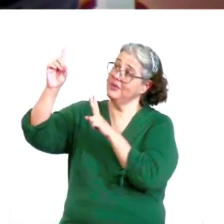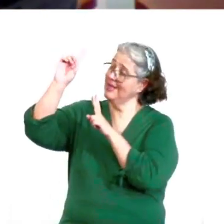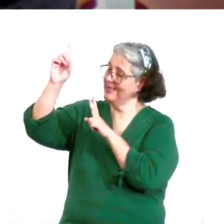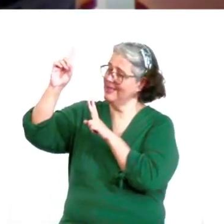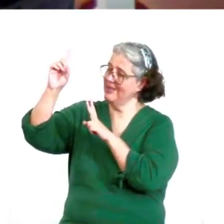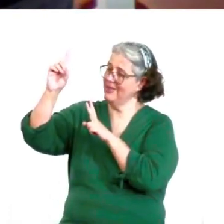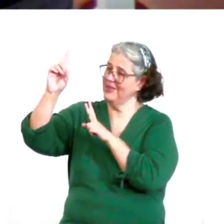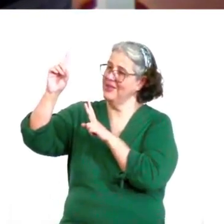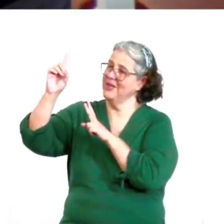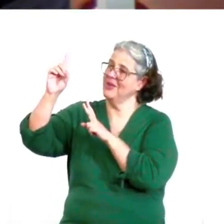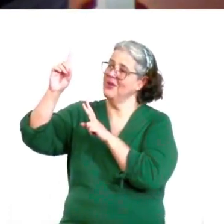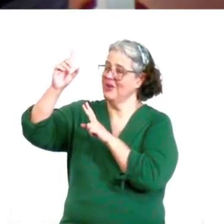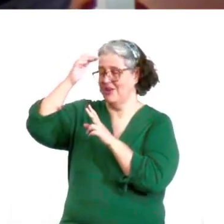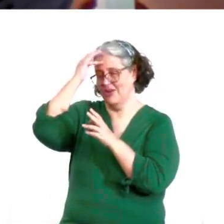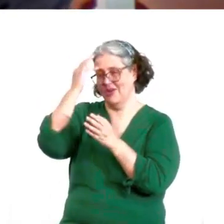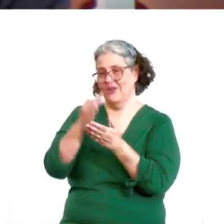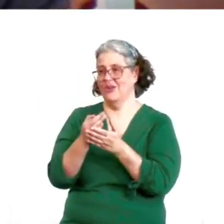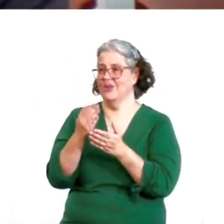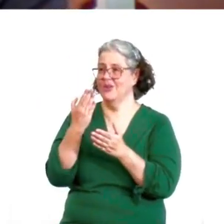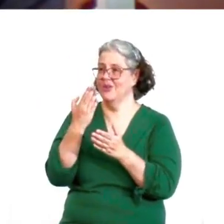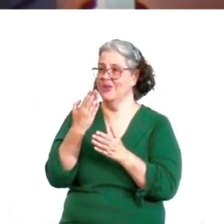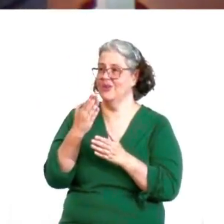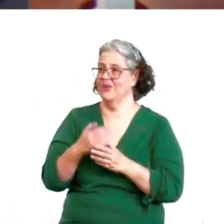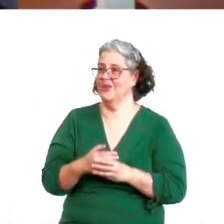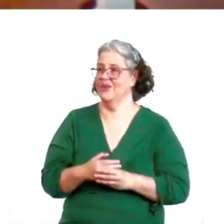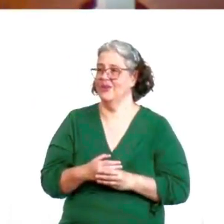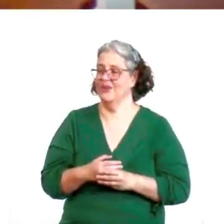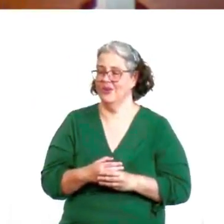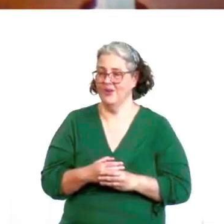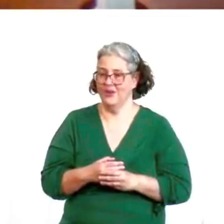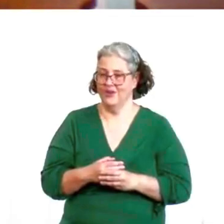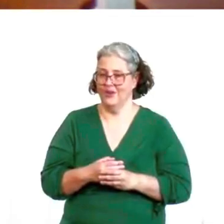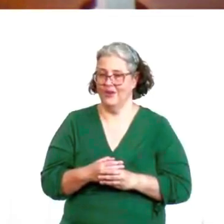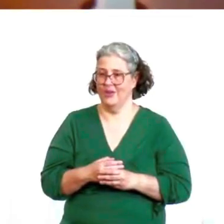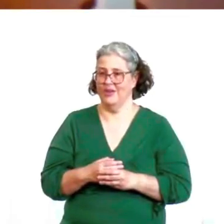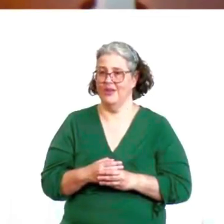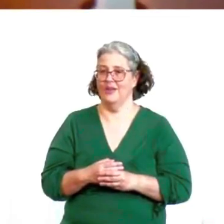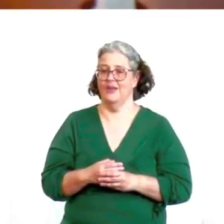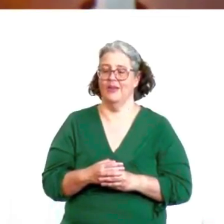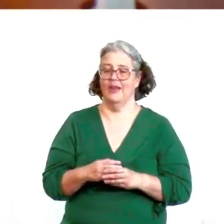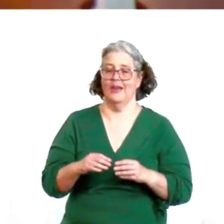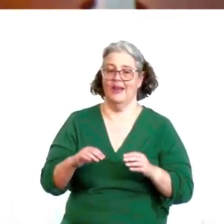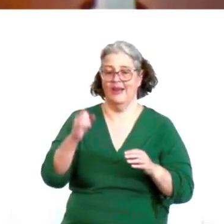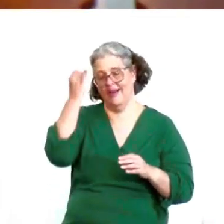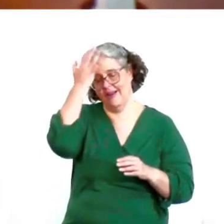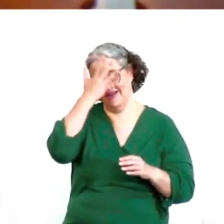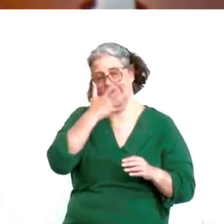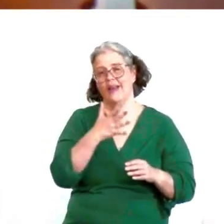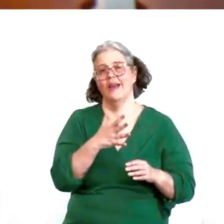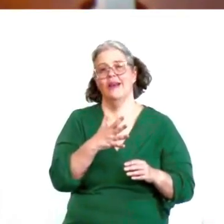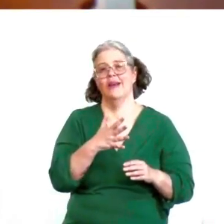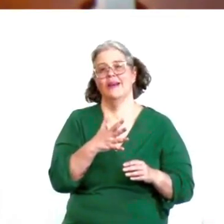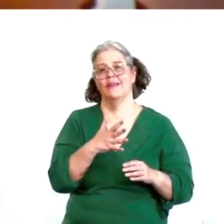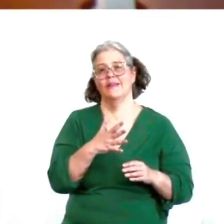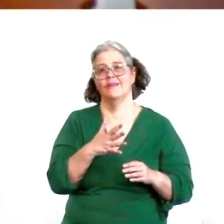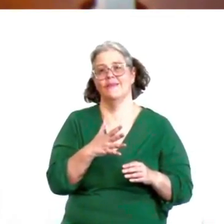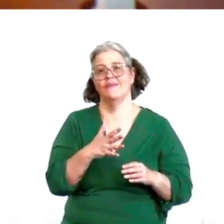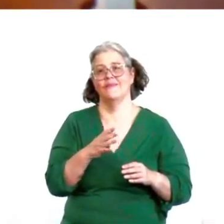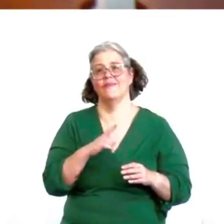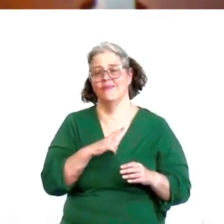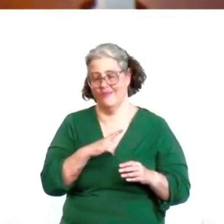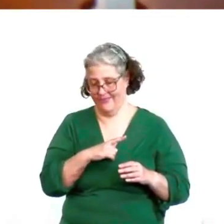quer nos oferecer. O banquete da graça é um prelúdio